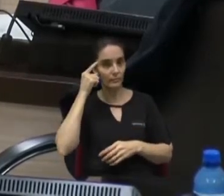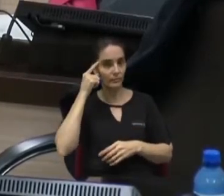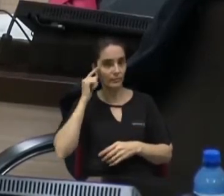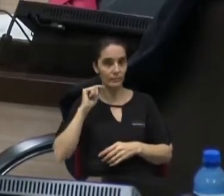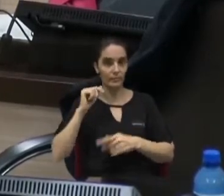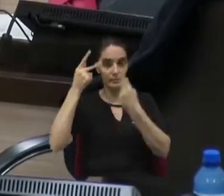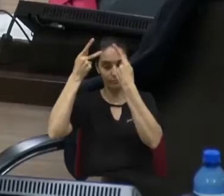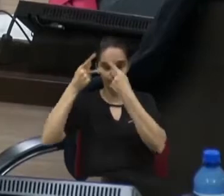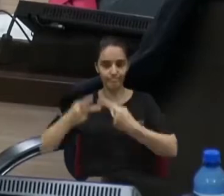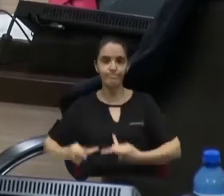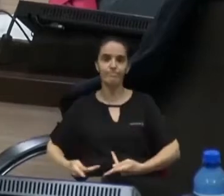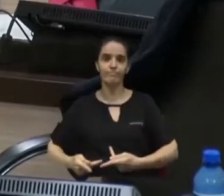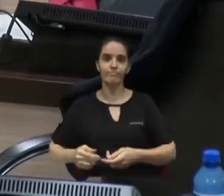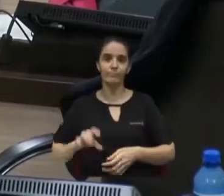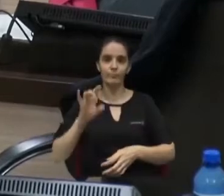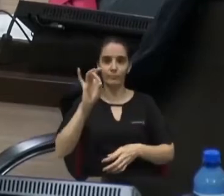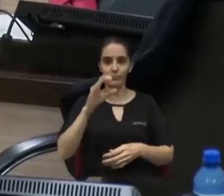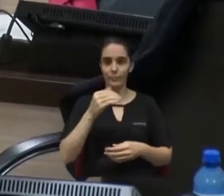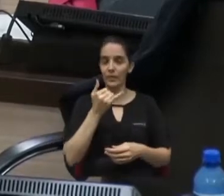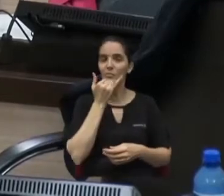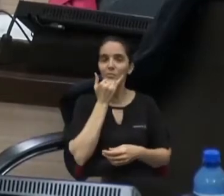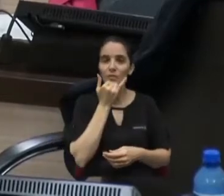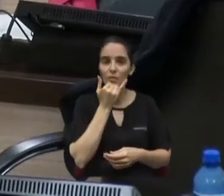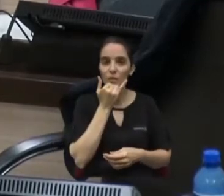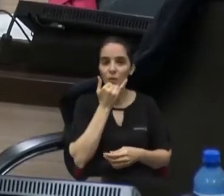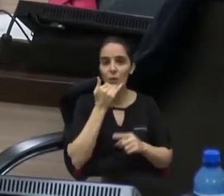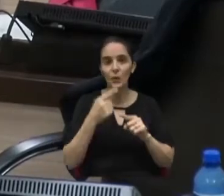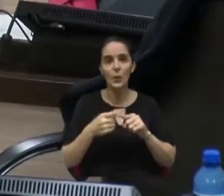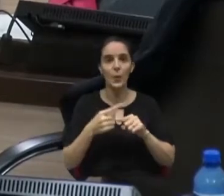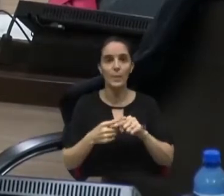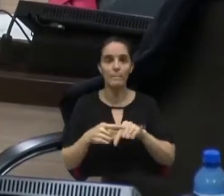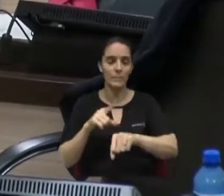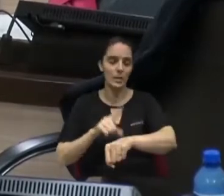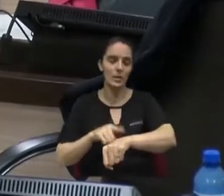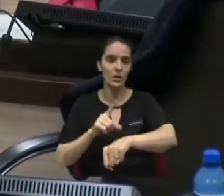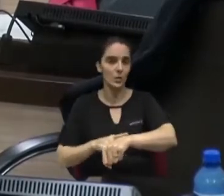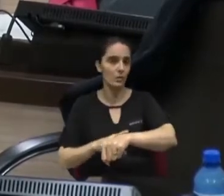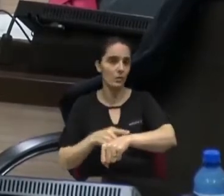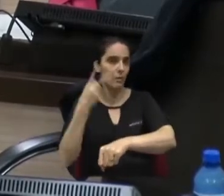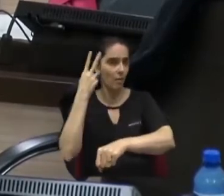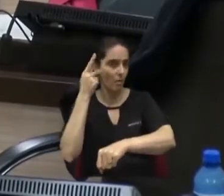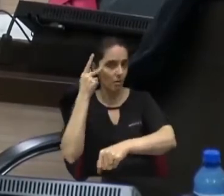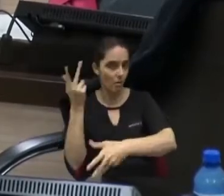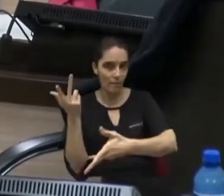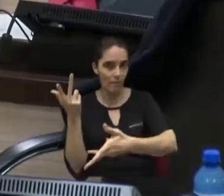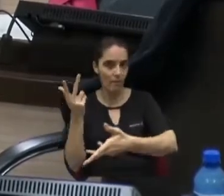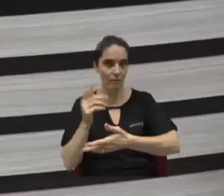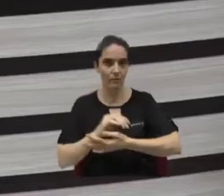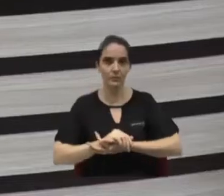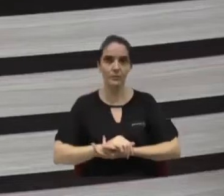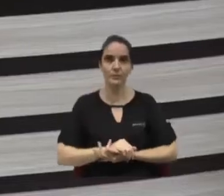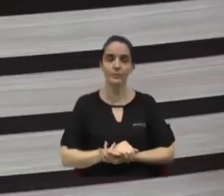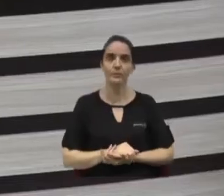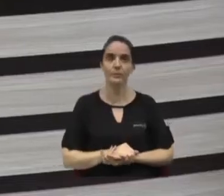necessário. Então, era isso, presidente. Eu peço desculpas por ter usado muito mais de um tempo possível para a questão de ordem.